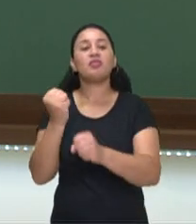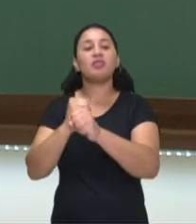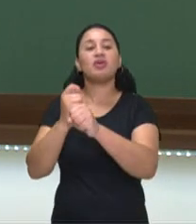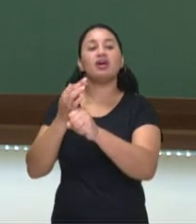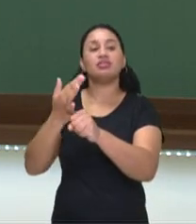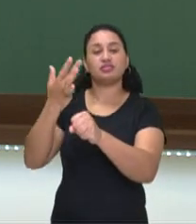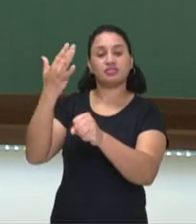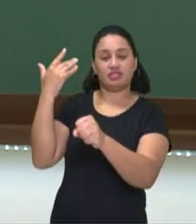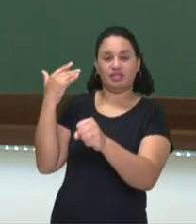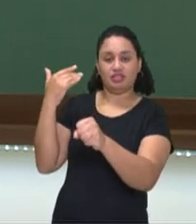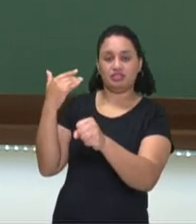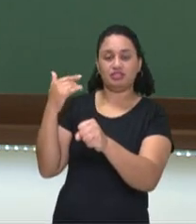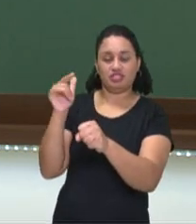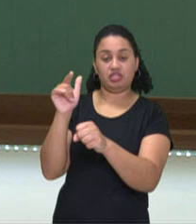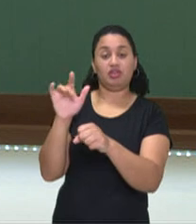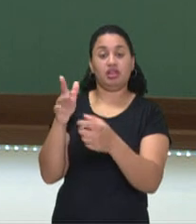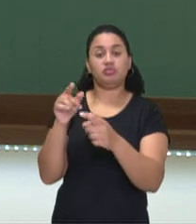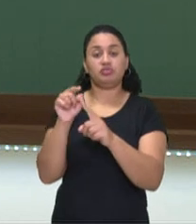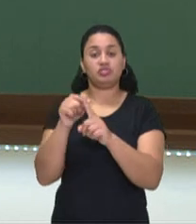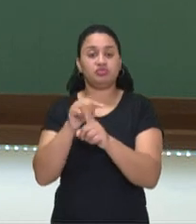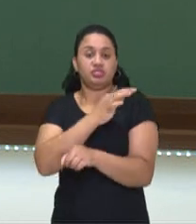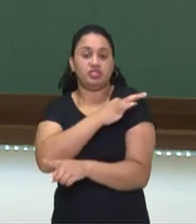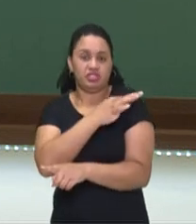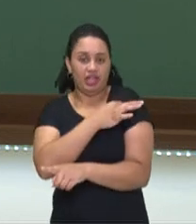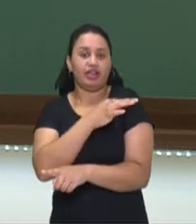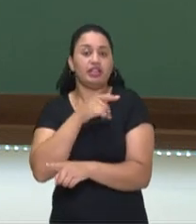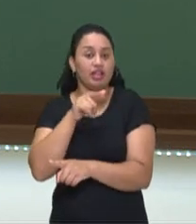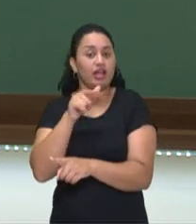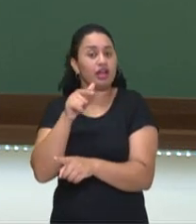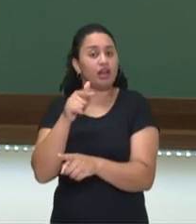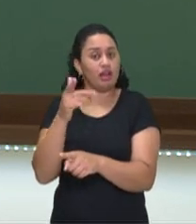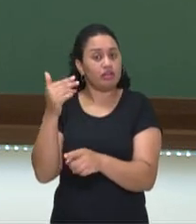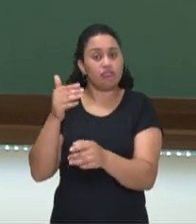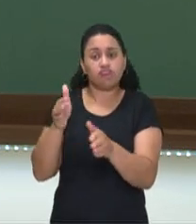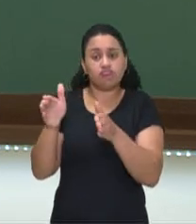pouco adiantadas para aquele tempo. Vamos dar uma olhada?